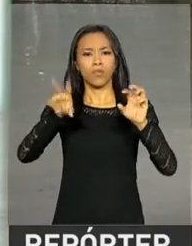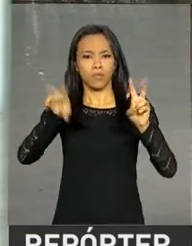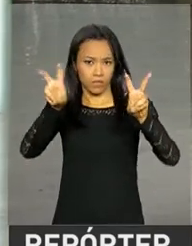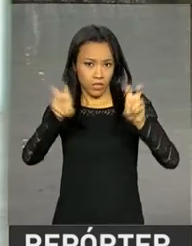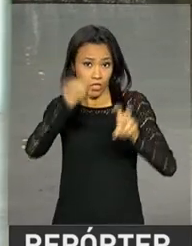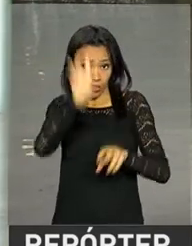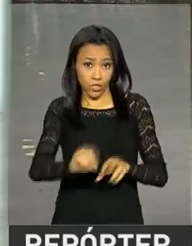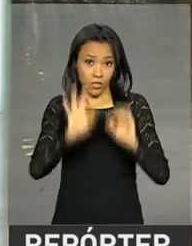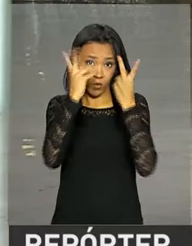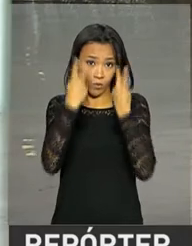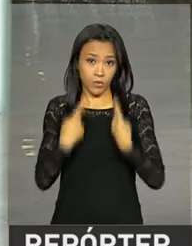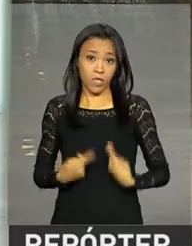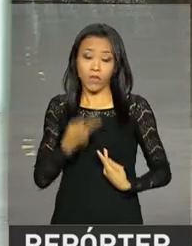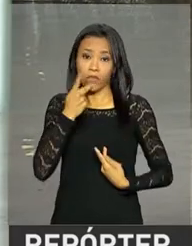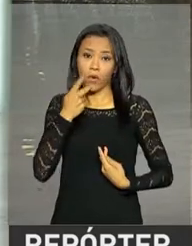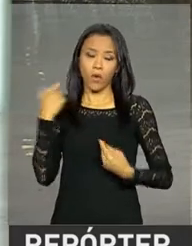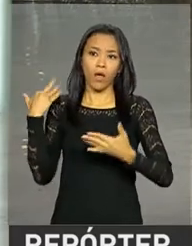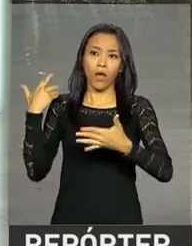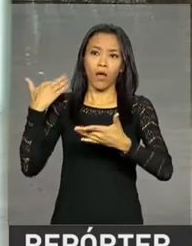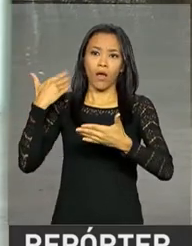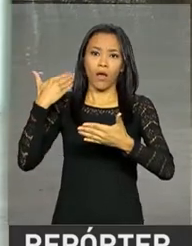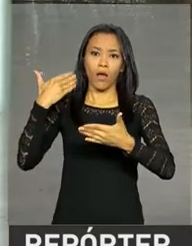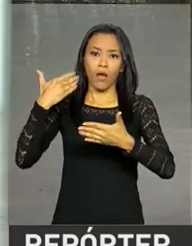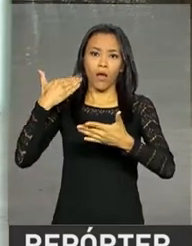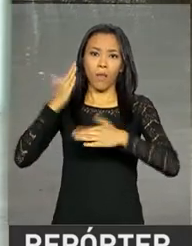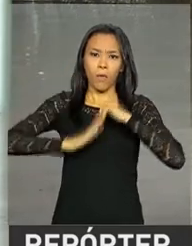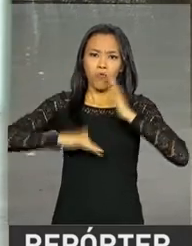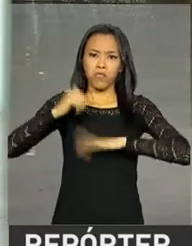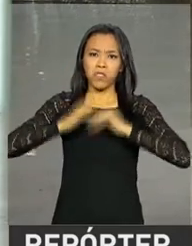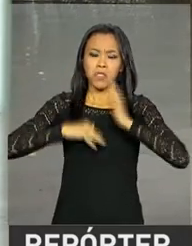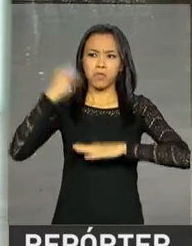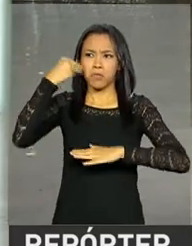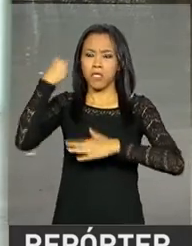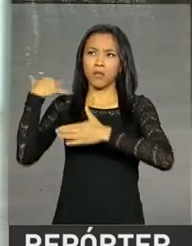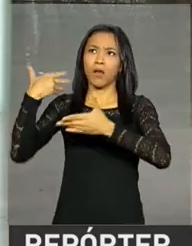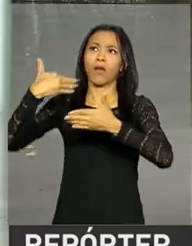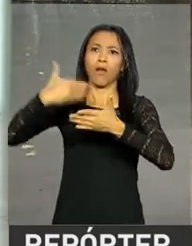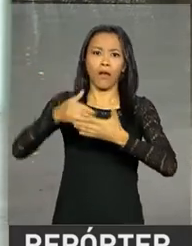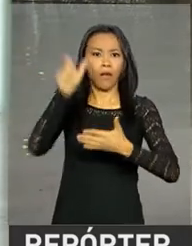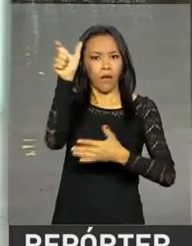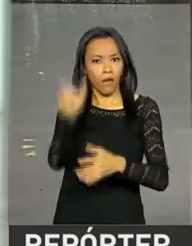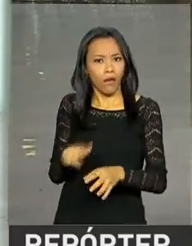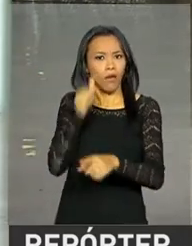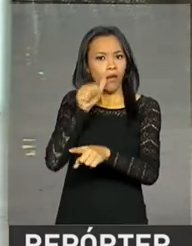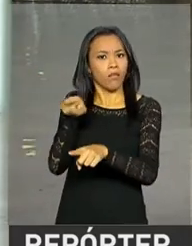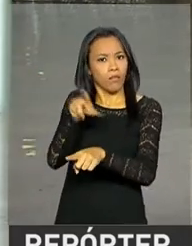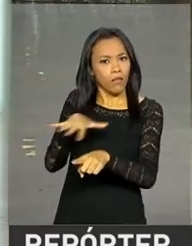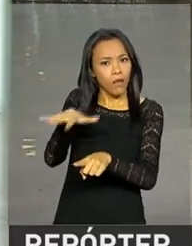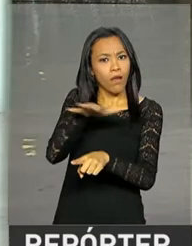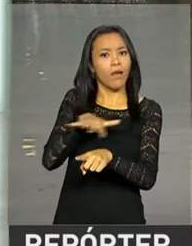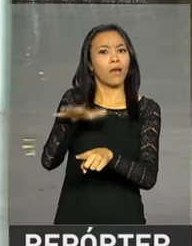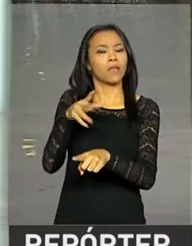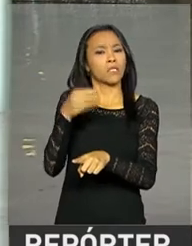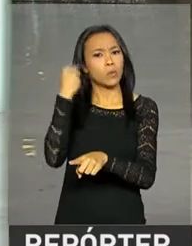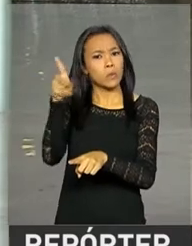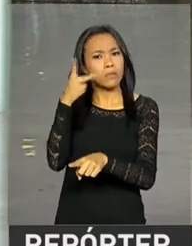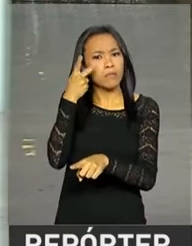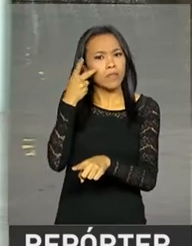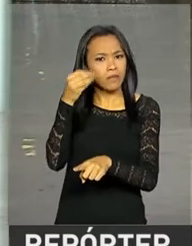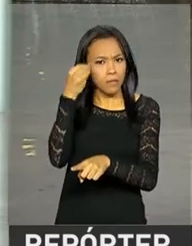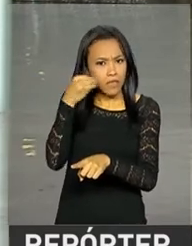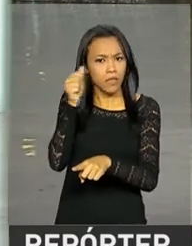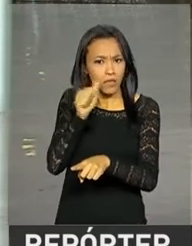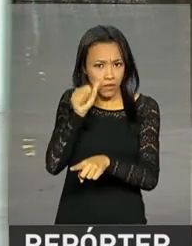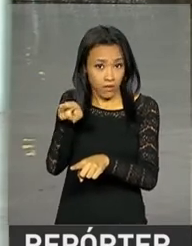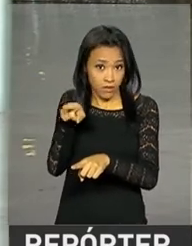seu discurso a trajetória da desembargadora Luiz Linda Valoá no meio jurídico, toda a sua experiência e a